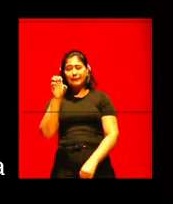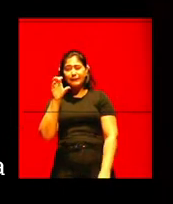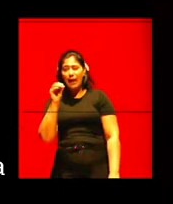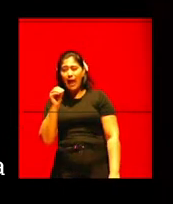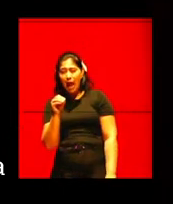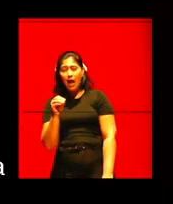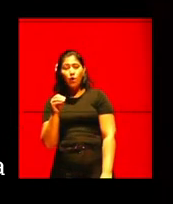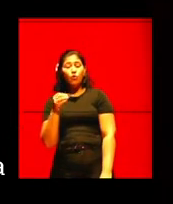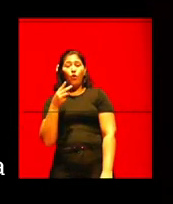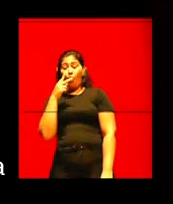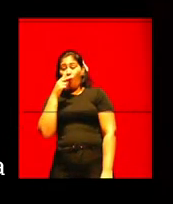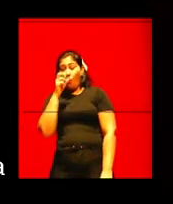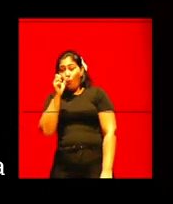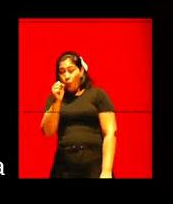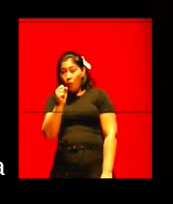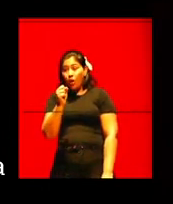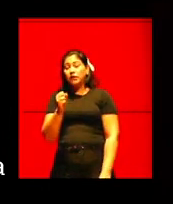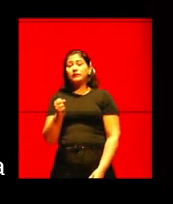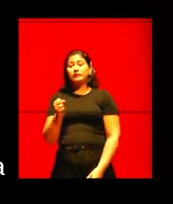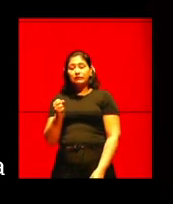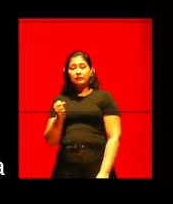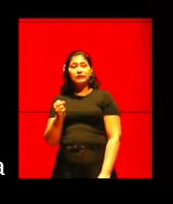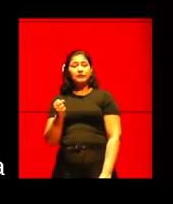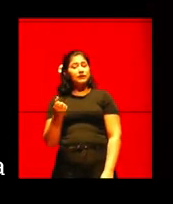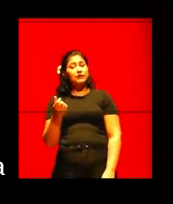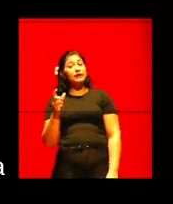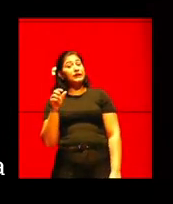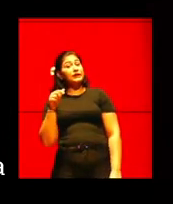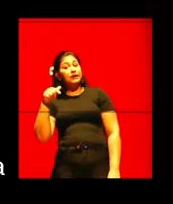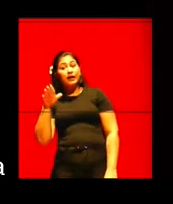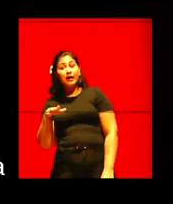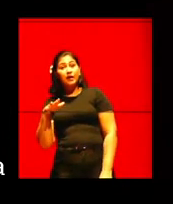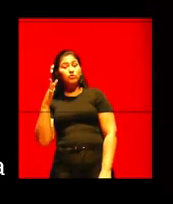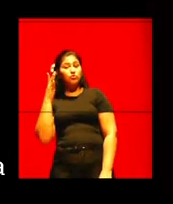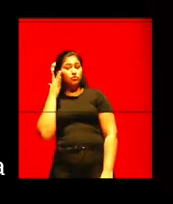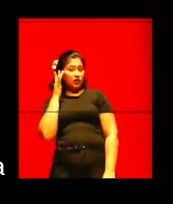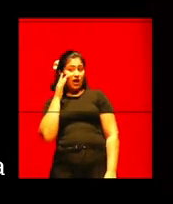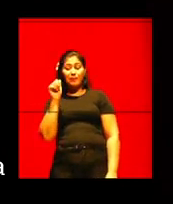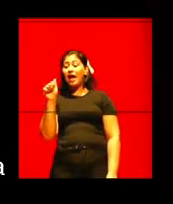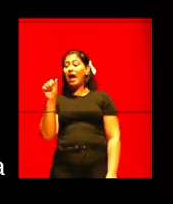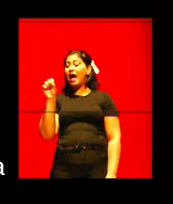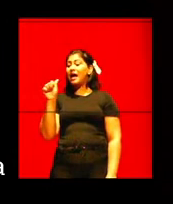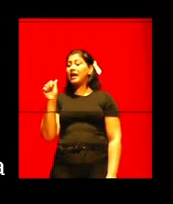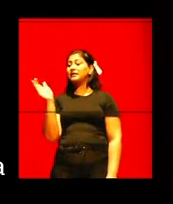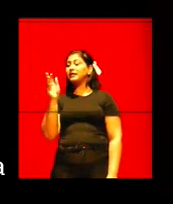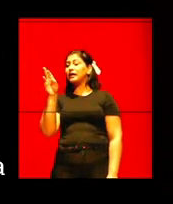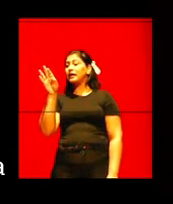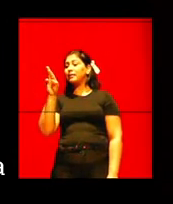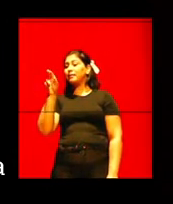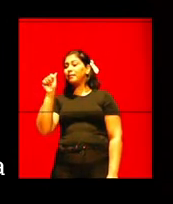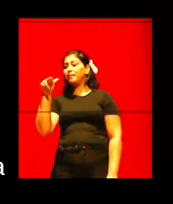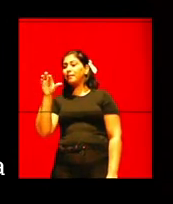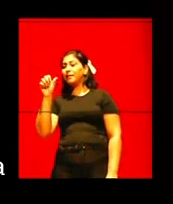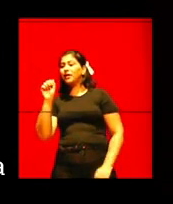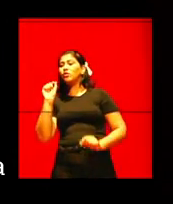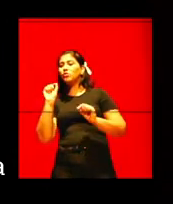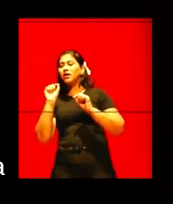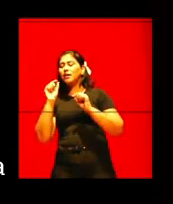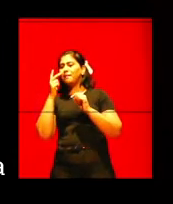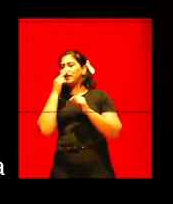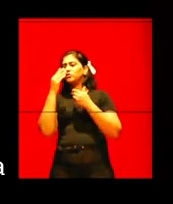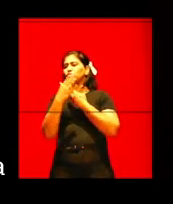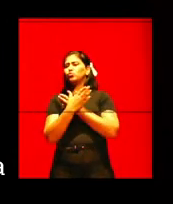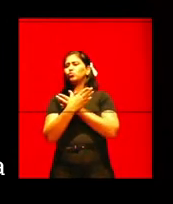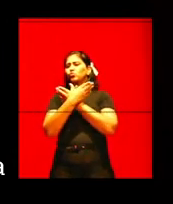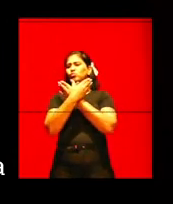da seca, tá bom? Quem não sabe o que é Asa Branca, Asa branca é uma espécie de pombo,